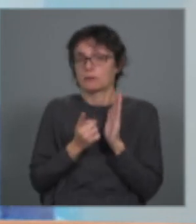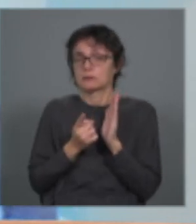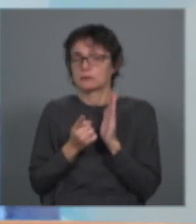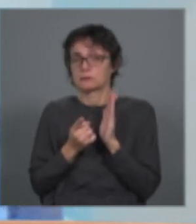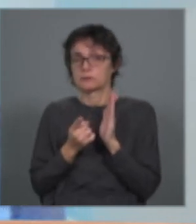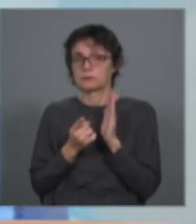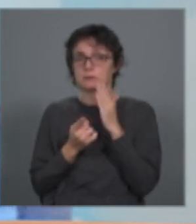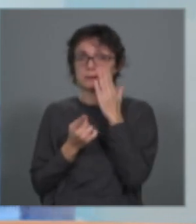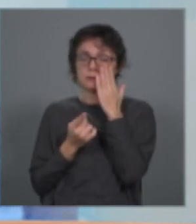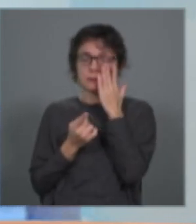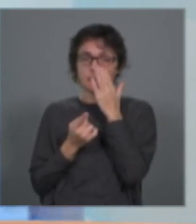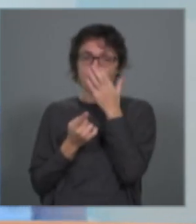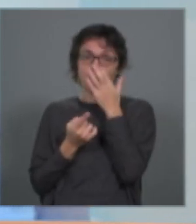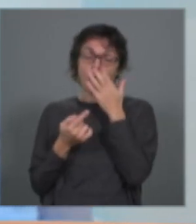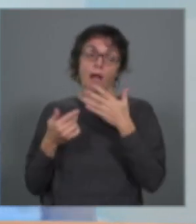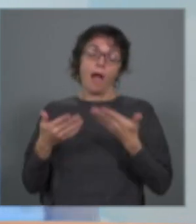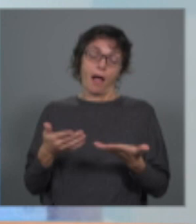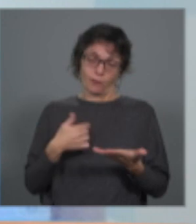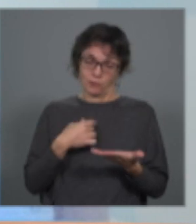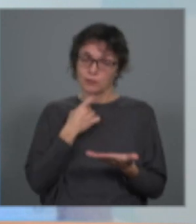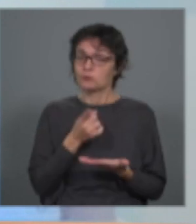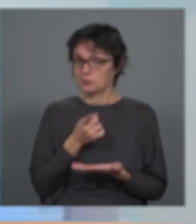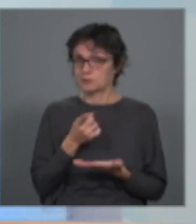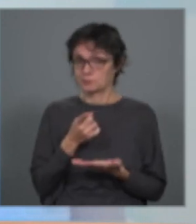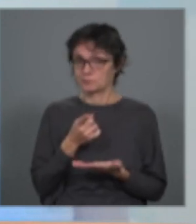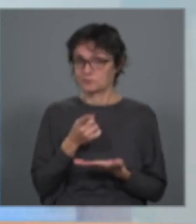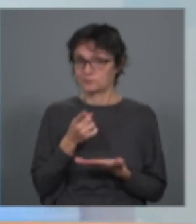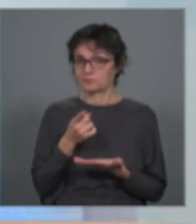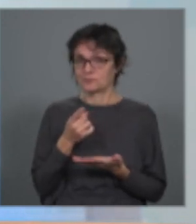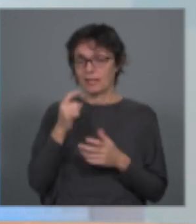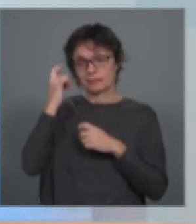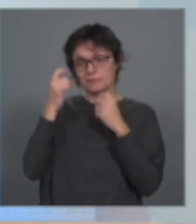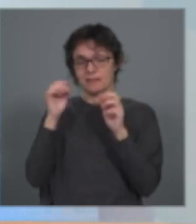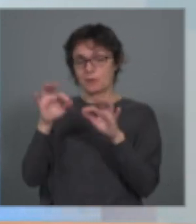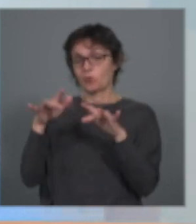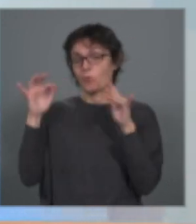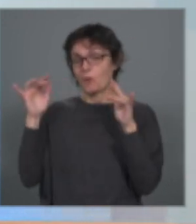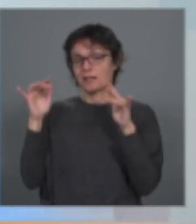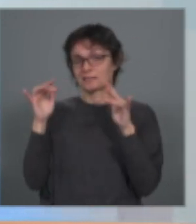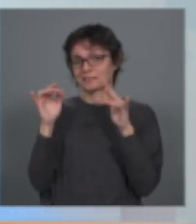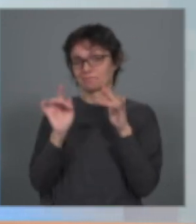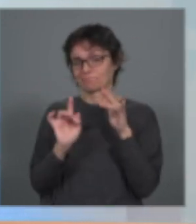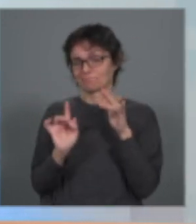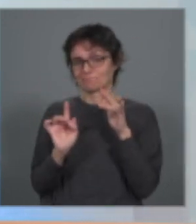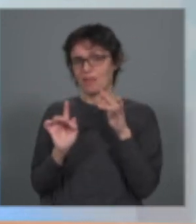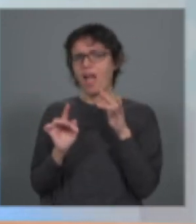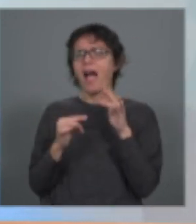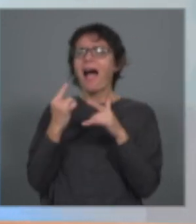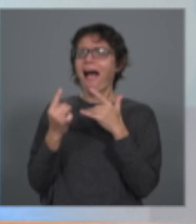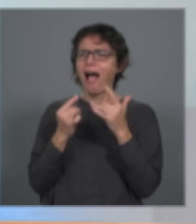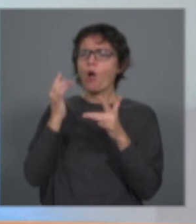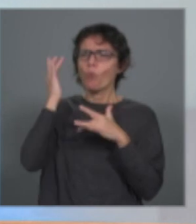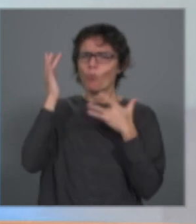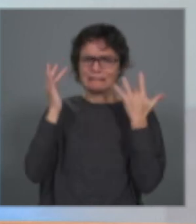Deus. Agora, não estejam à espera, porque isso de facto é pensamento mágico e é ajudado por alguma teologia, não é?